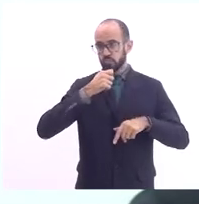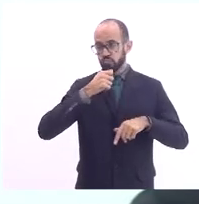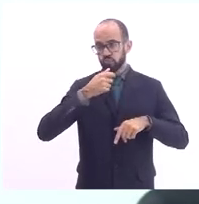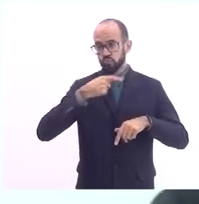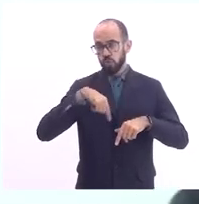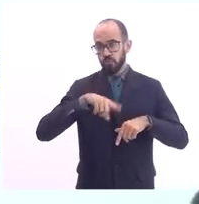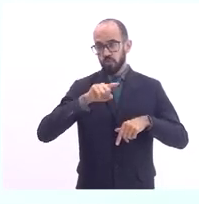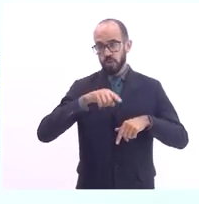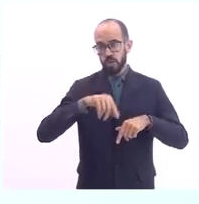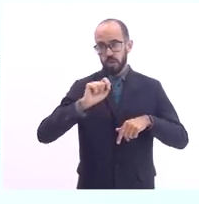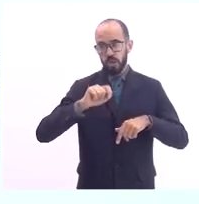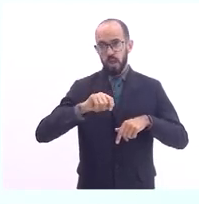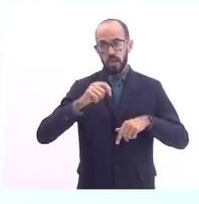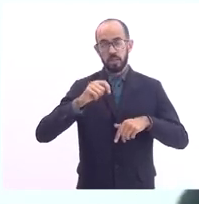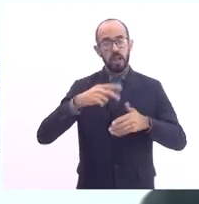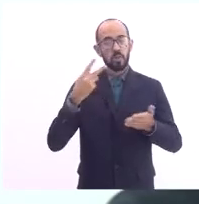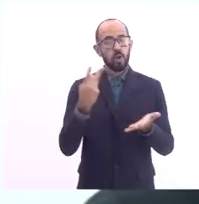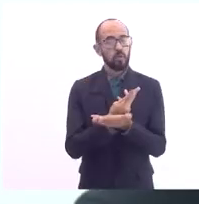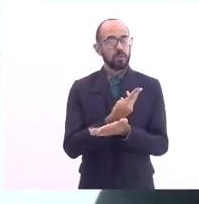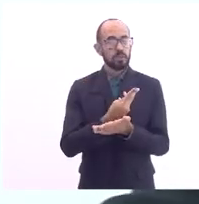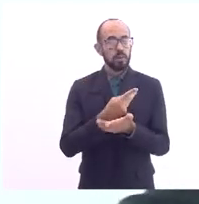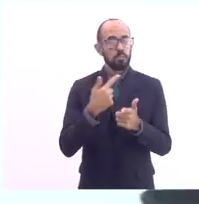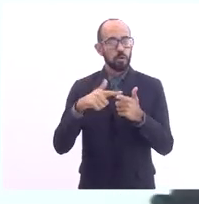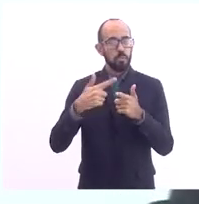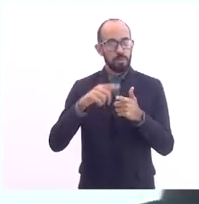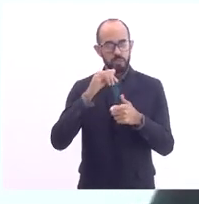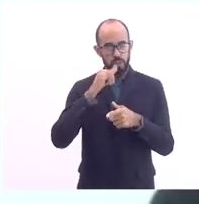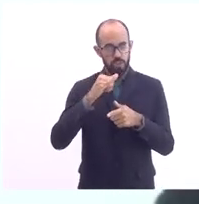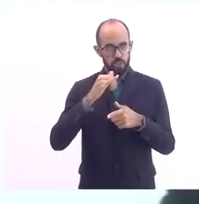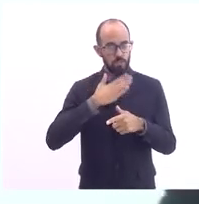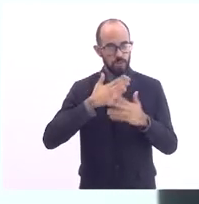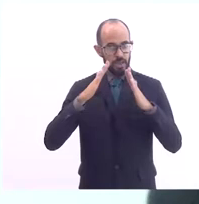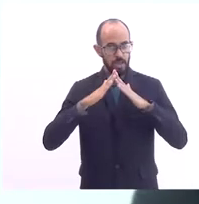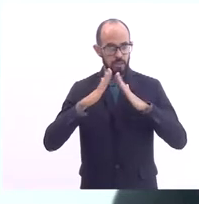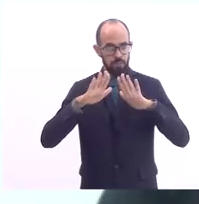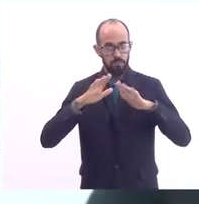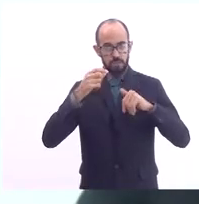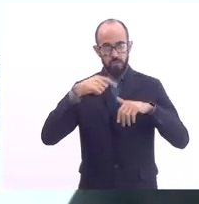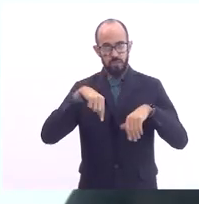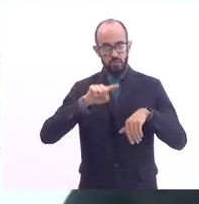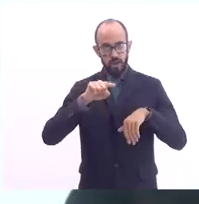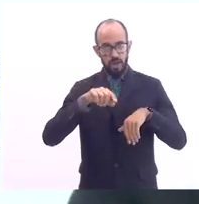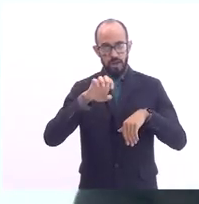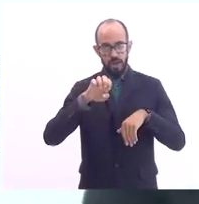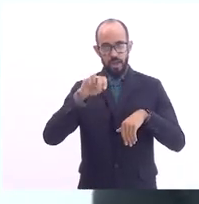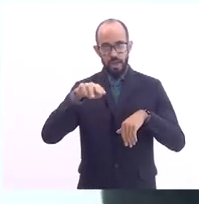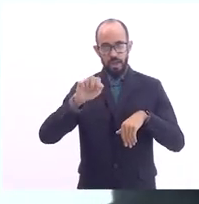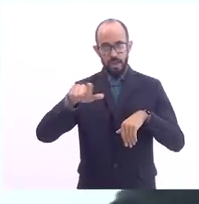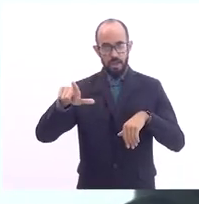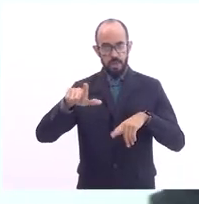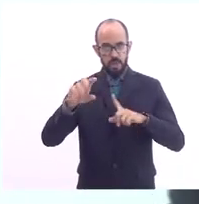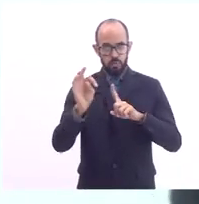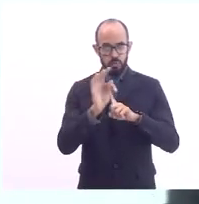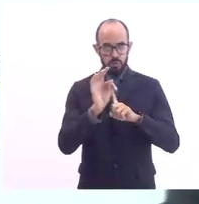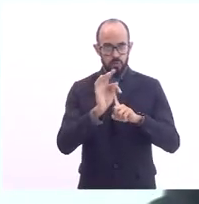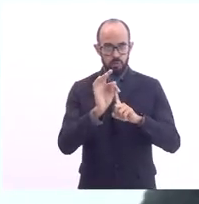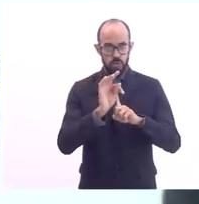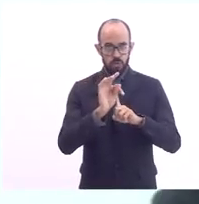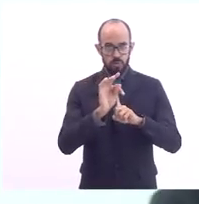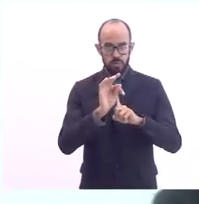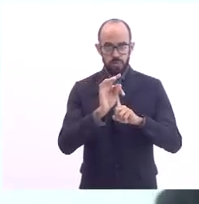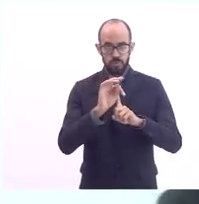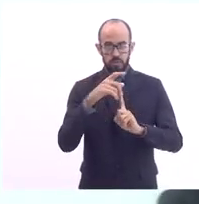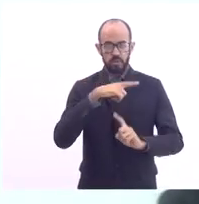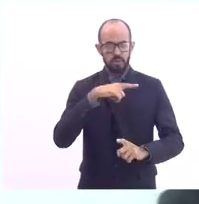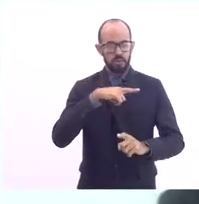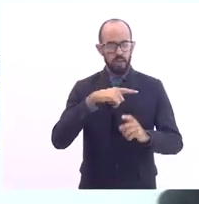um problema de energia. Mas você passa na porta da Enel, em Teresópolis, e tem uma quantidade